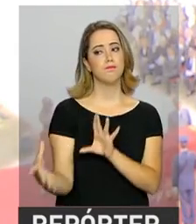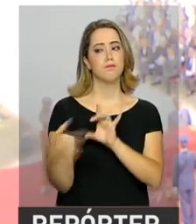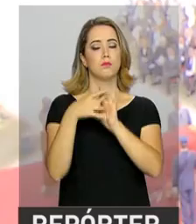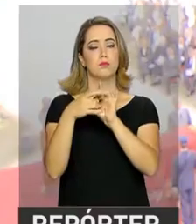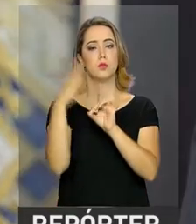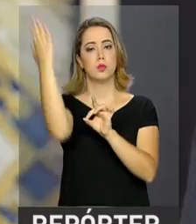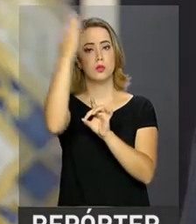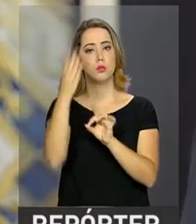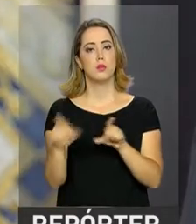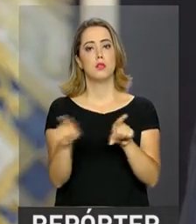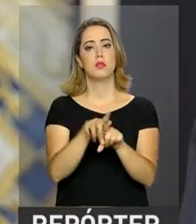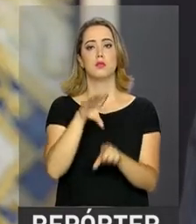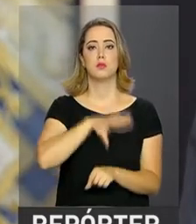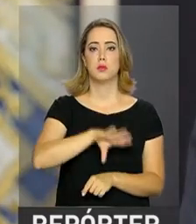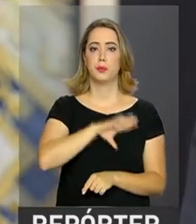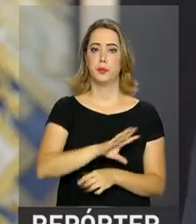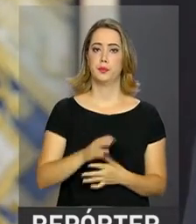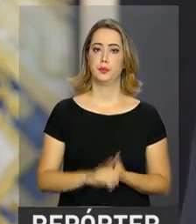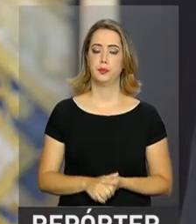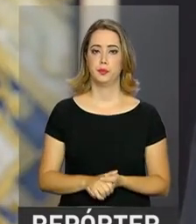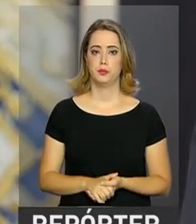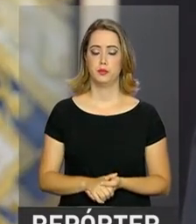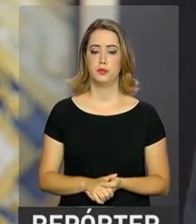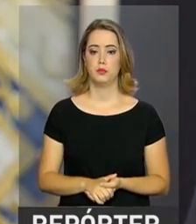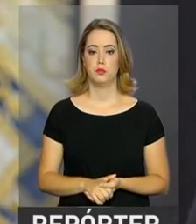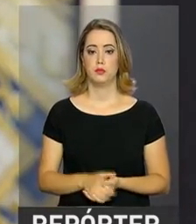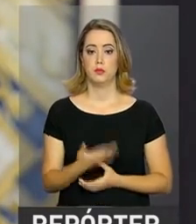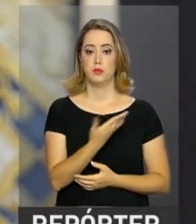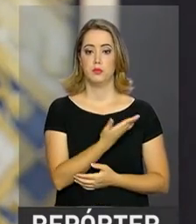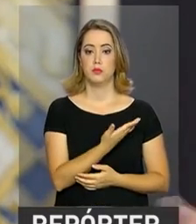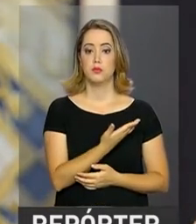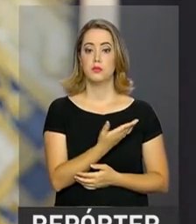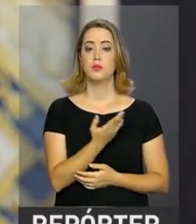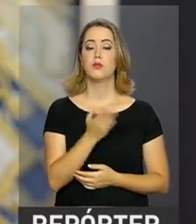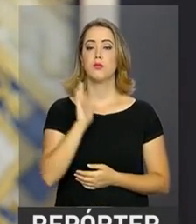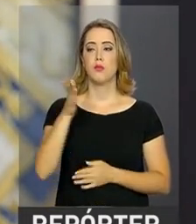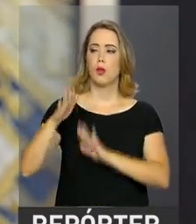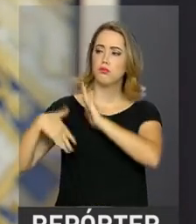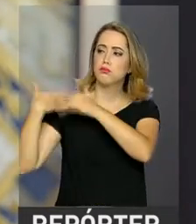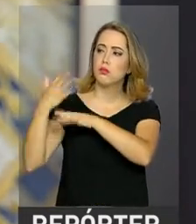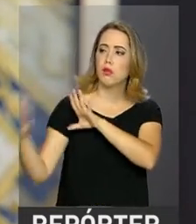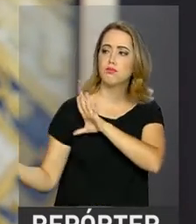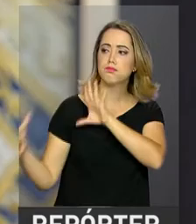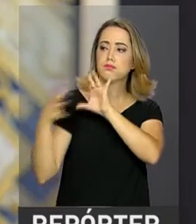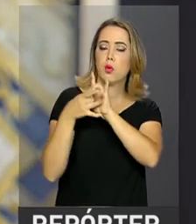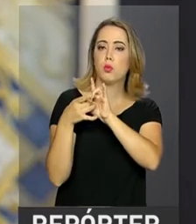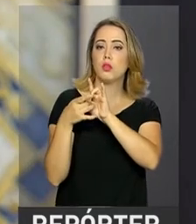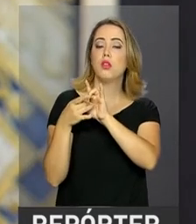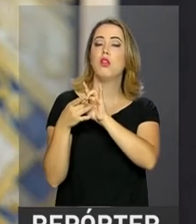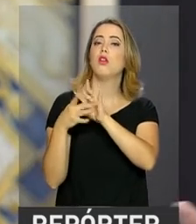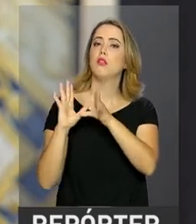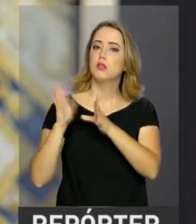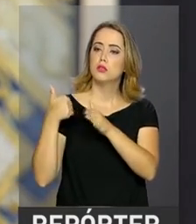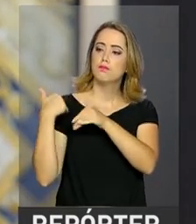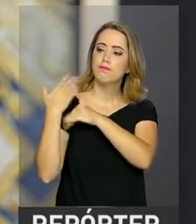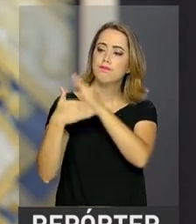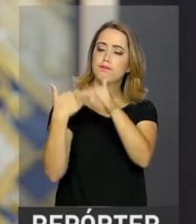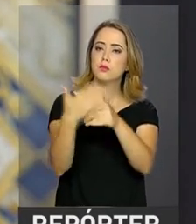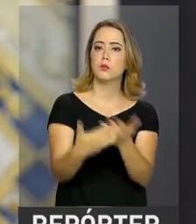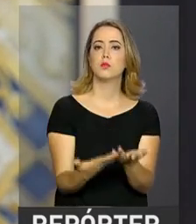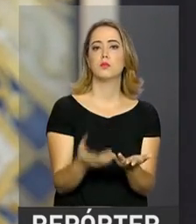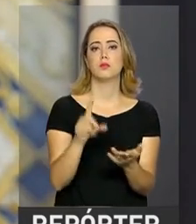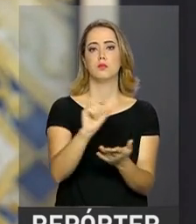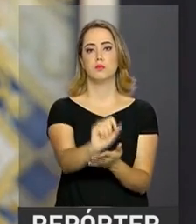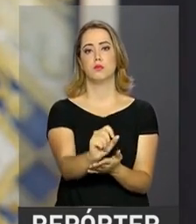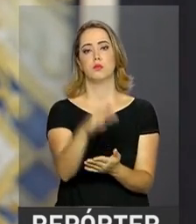e portugal esta conjugação história aqui do brasil e portugal que vem já naturalmente há